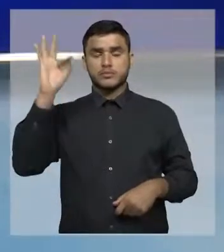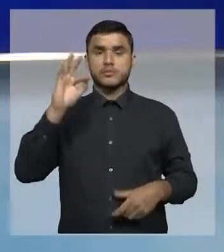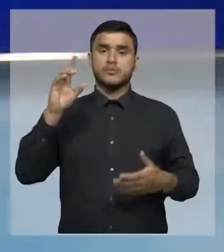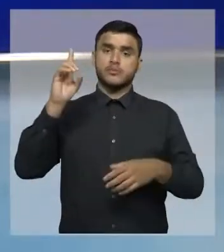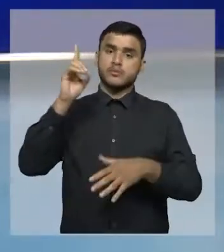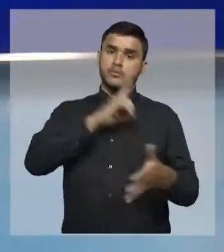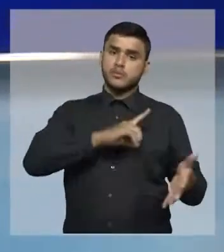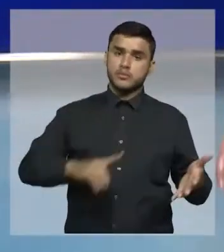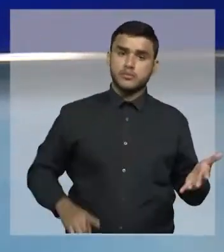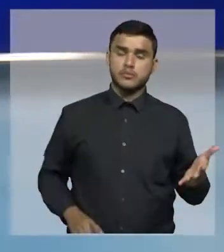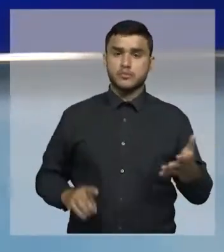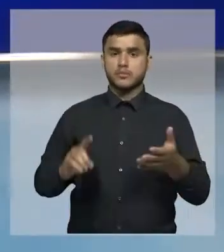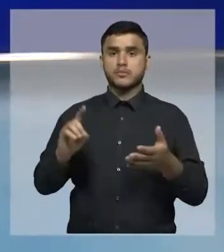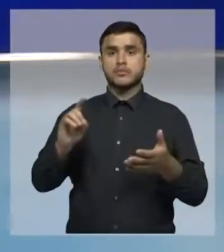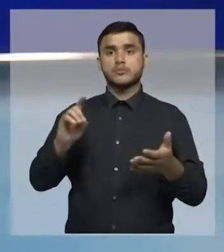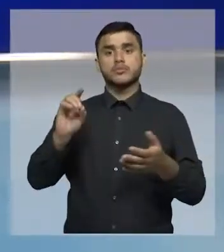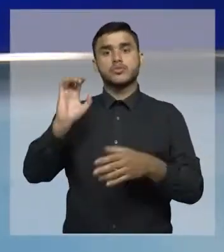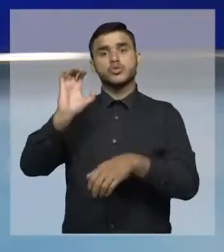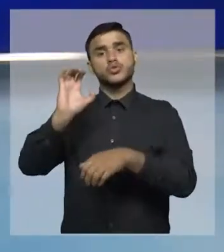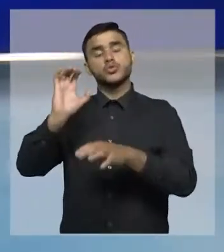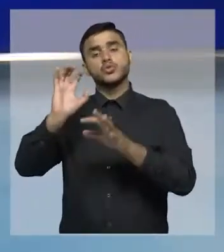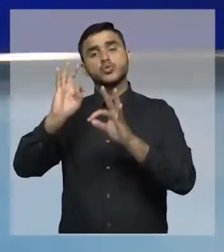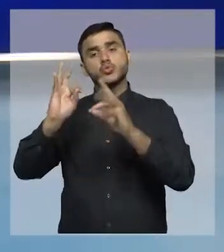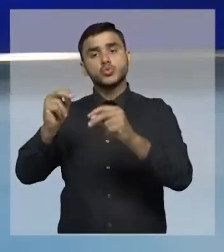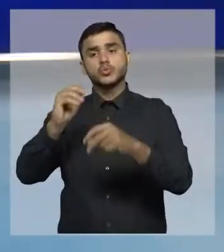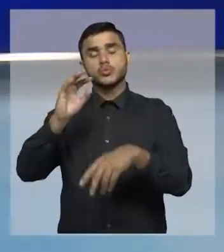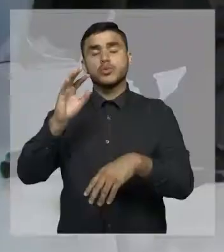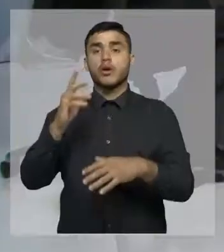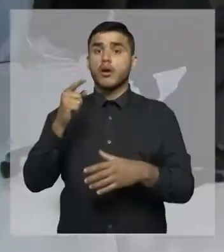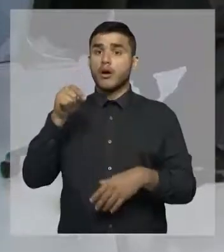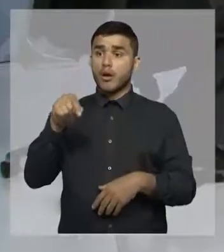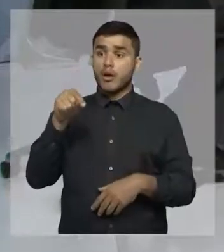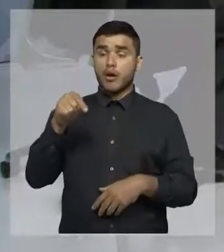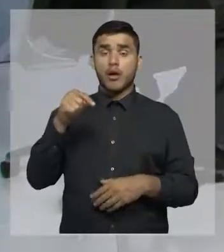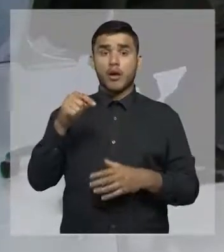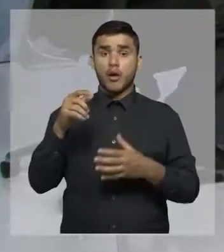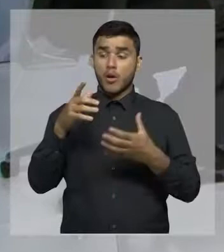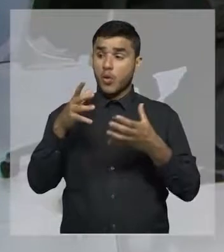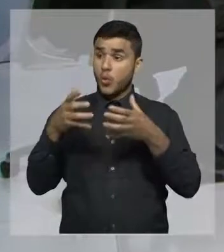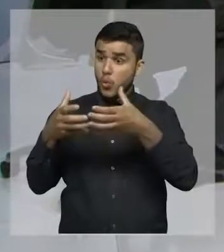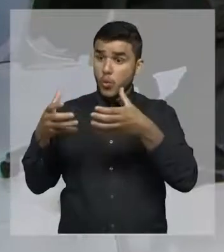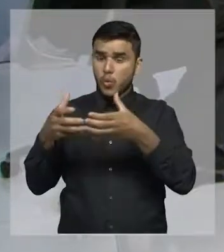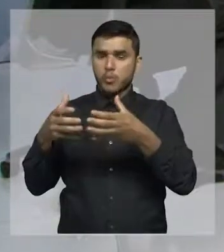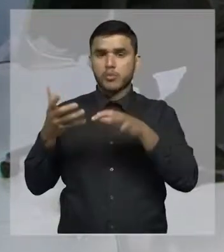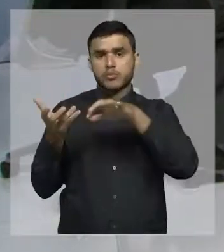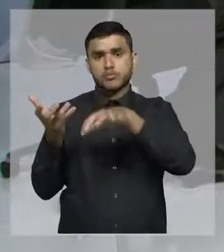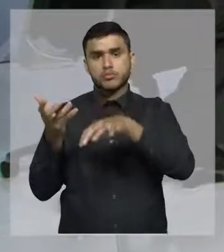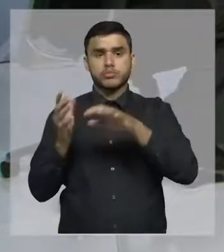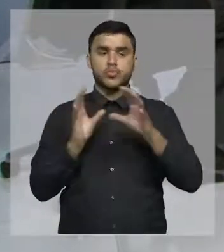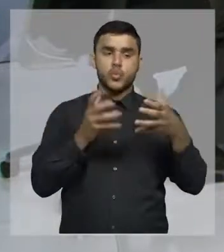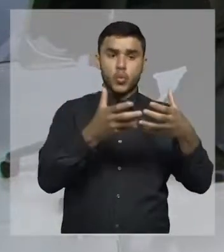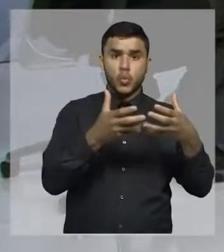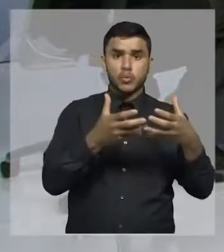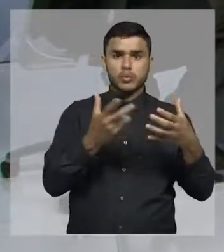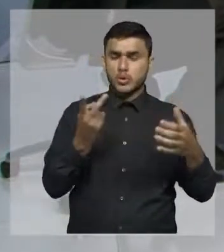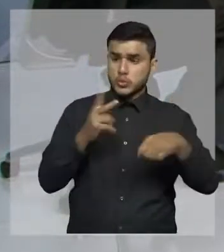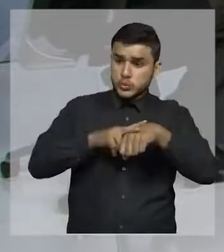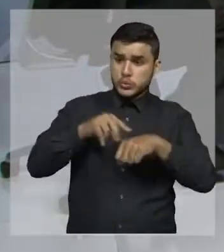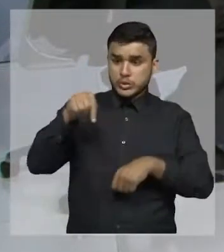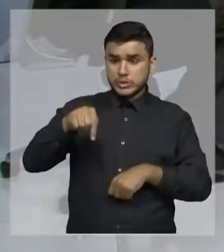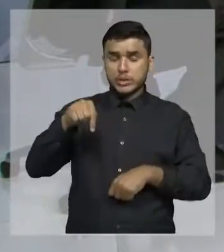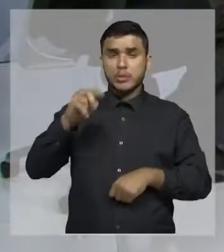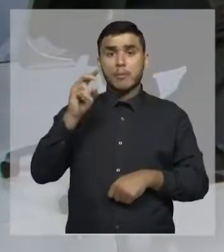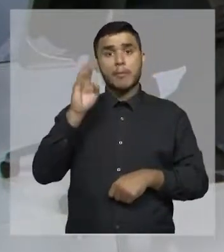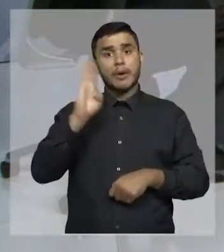enfim, membros dos parlamentos. O Brasil insiste nisso aqui. Eu queria que nós tentássemos